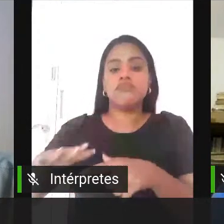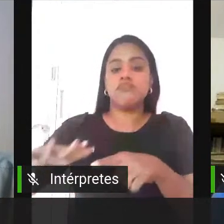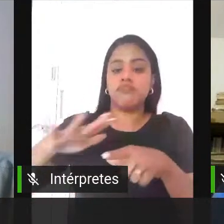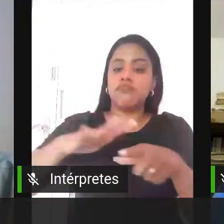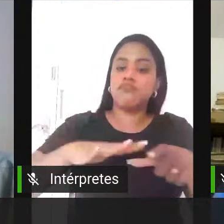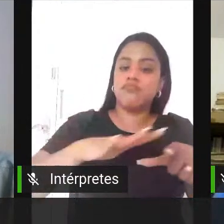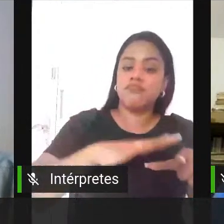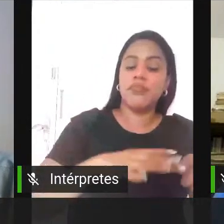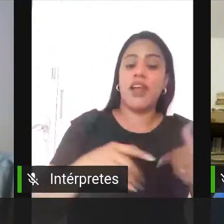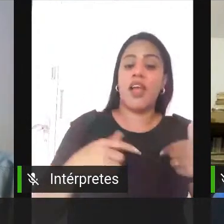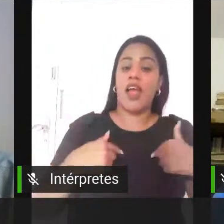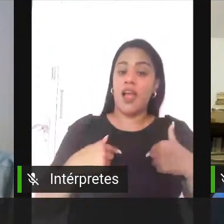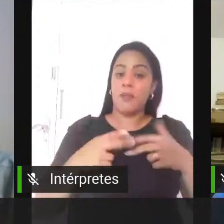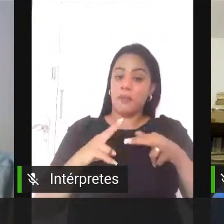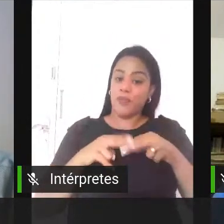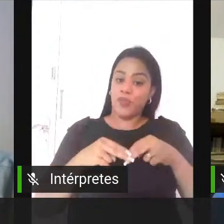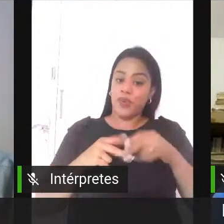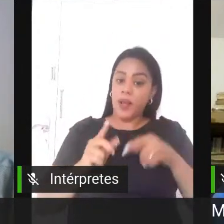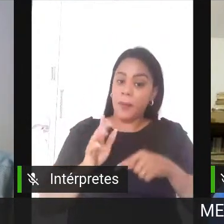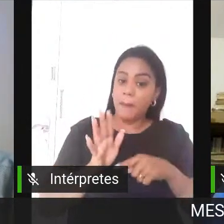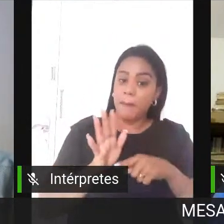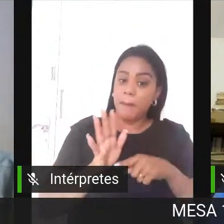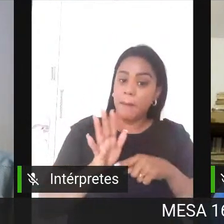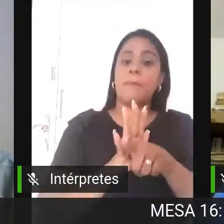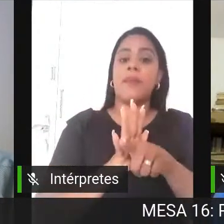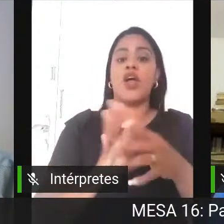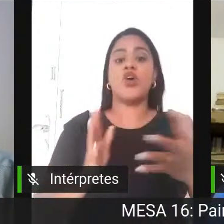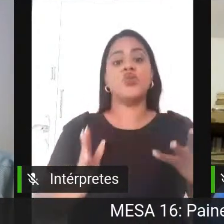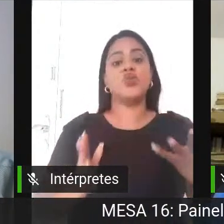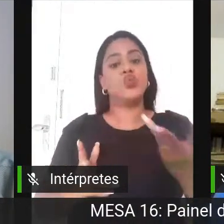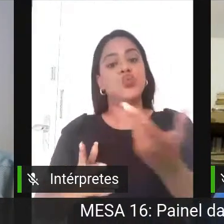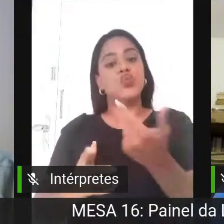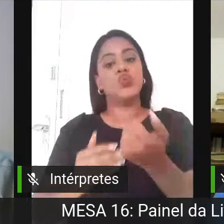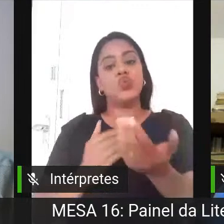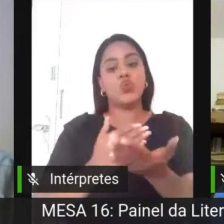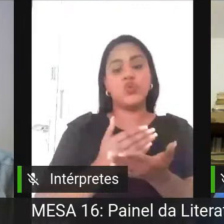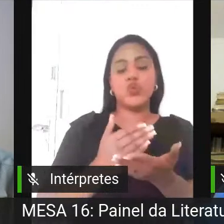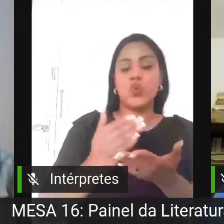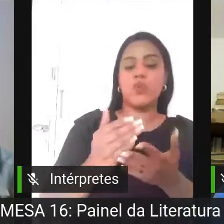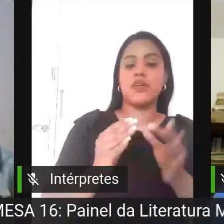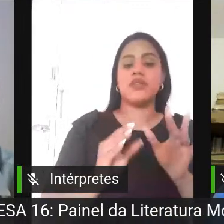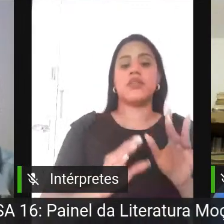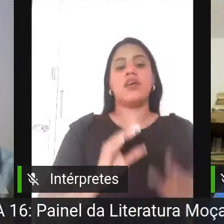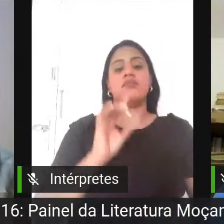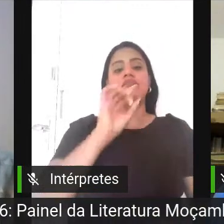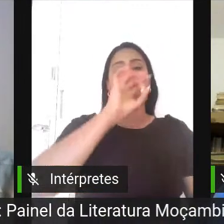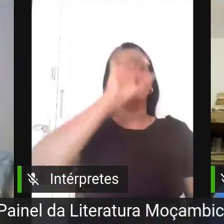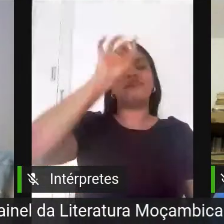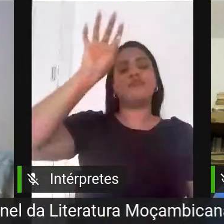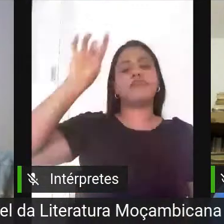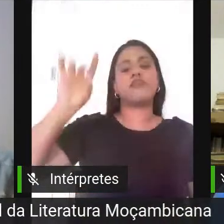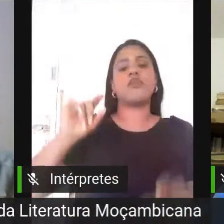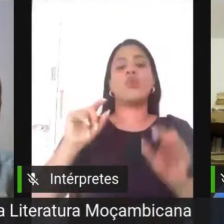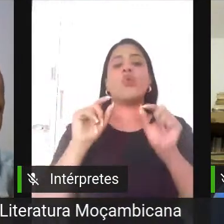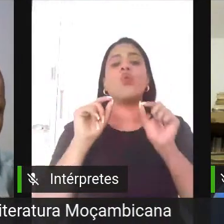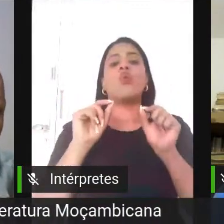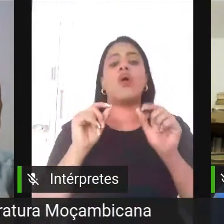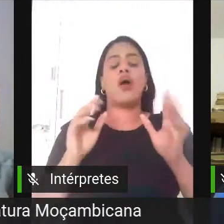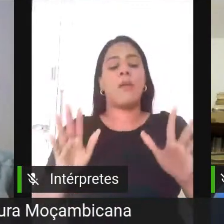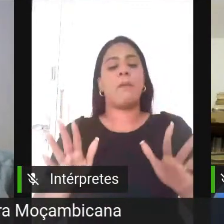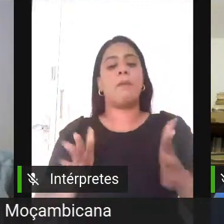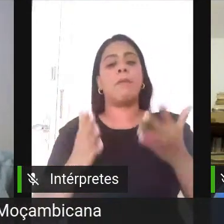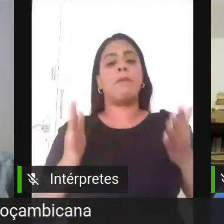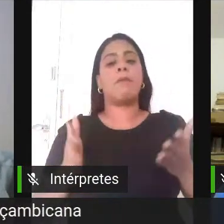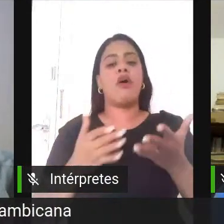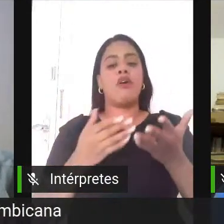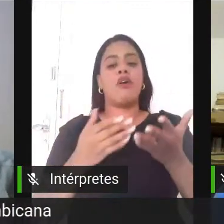pela mesma ordem, Adeline Timóteo: o que move a vossa escrita individualmente? Eu falei de que é uma narrativa